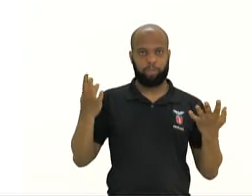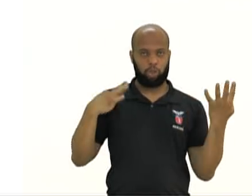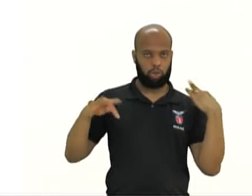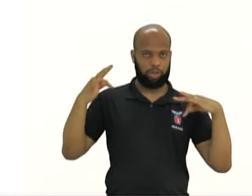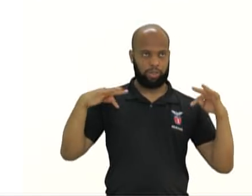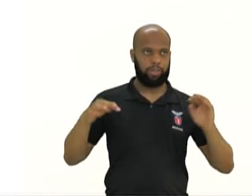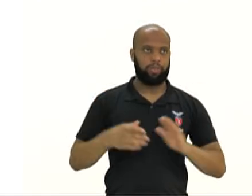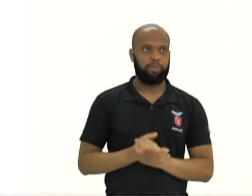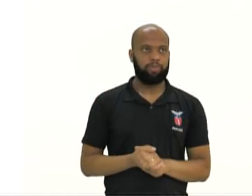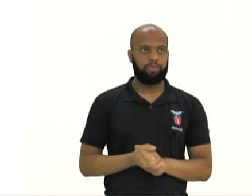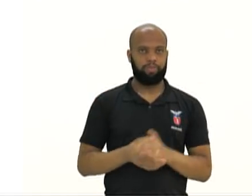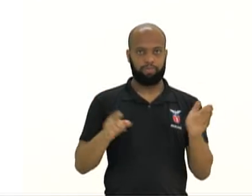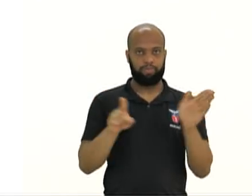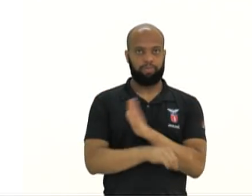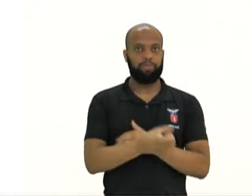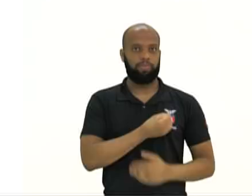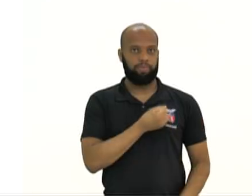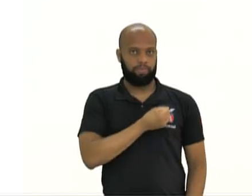turismo.